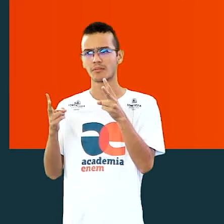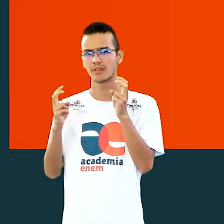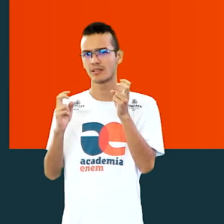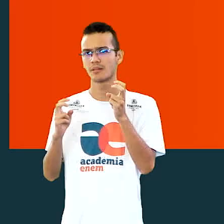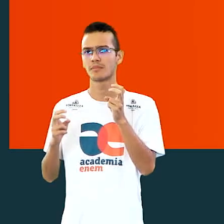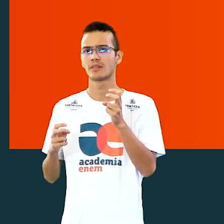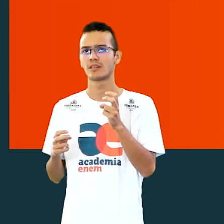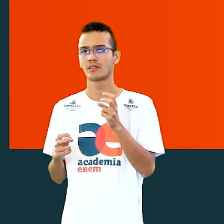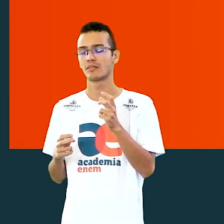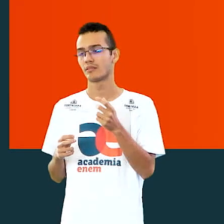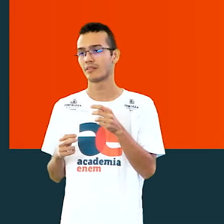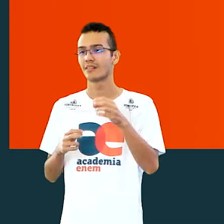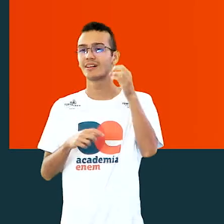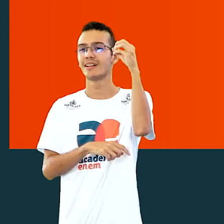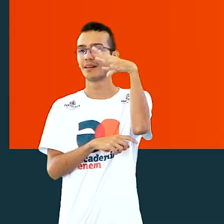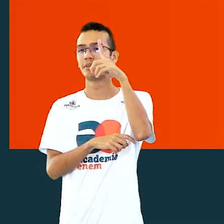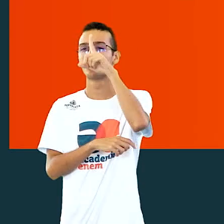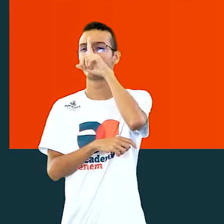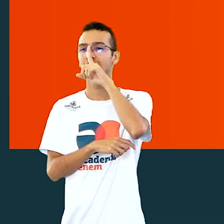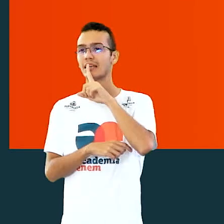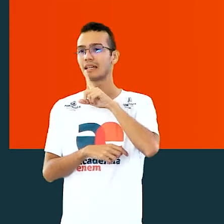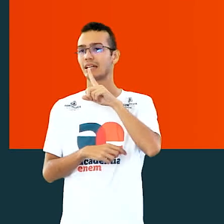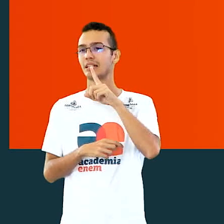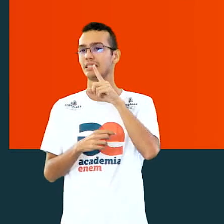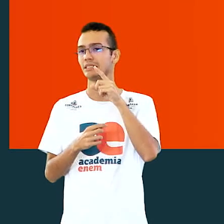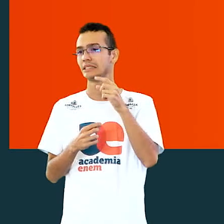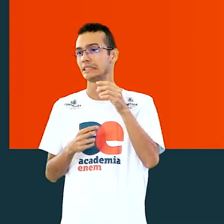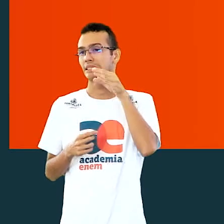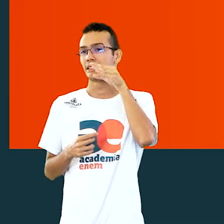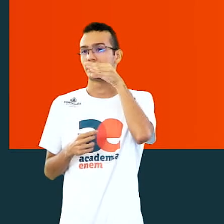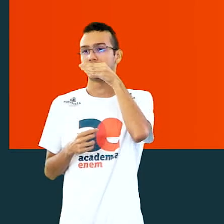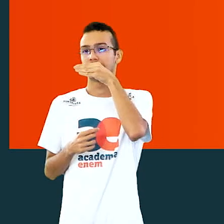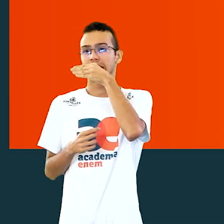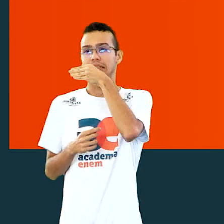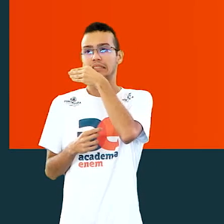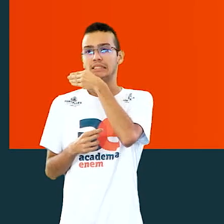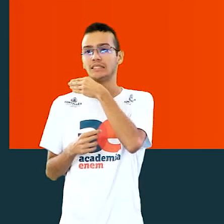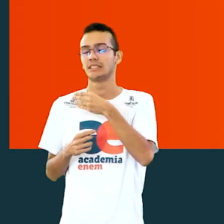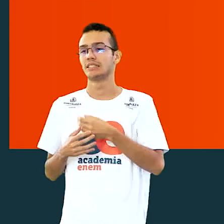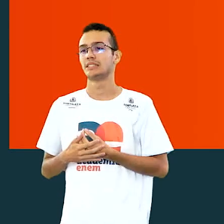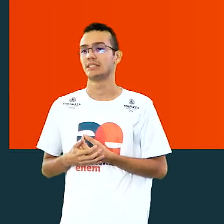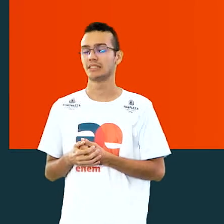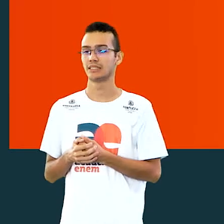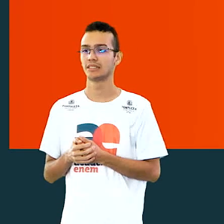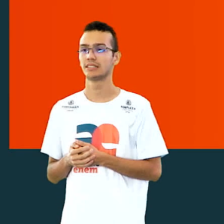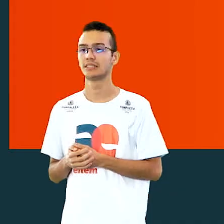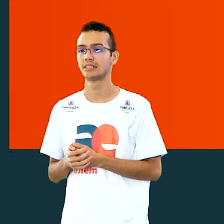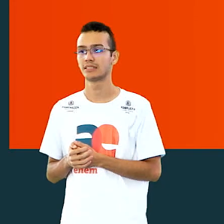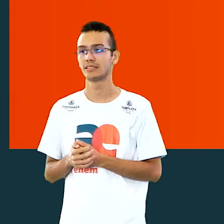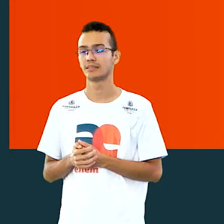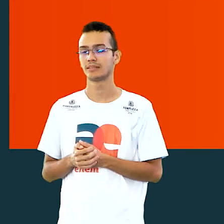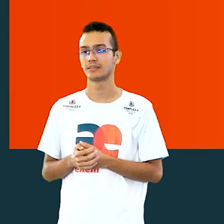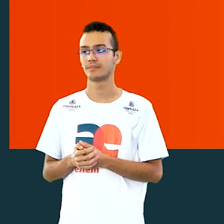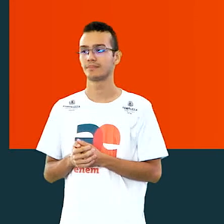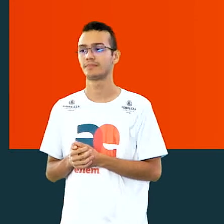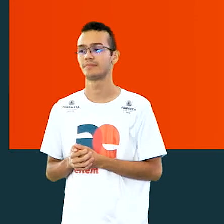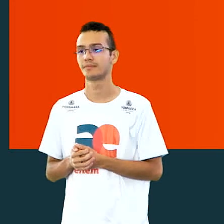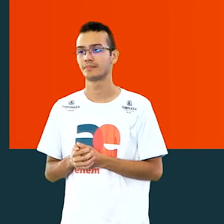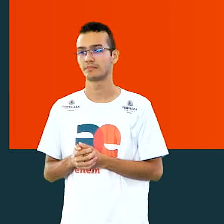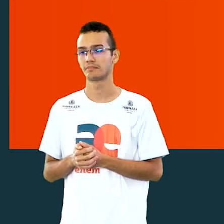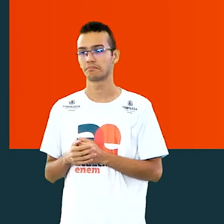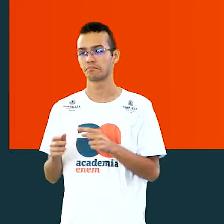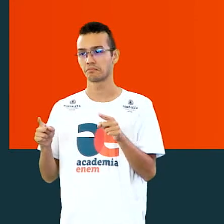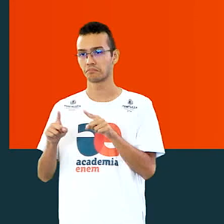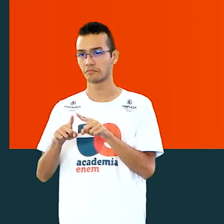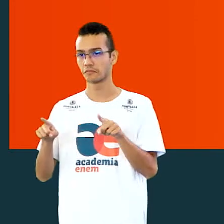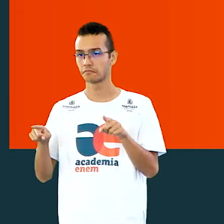é aquela amarela, antigona, que ficava pegando fogo, que se você ficar debaixo dela, você pegava um bronze. Alguém sabe mais ou menos